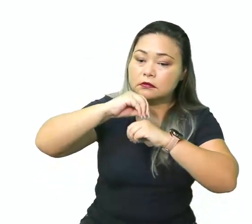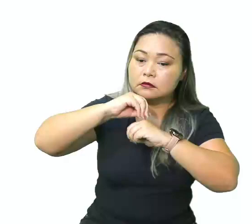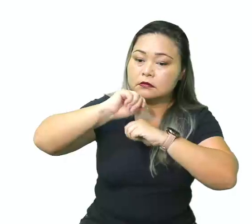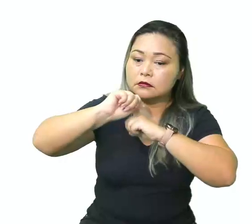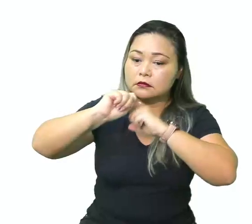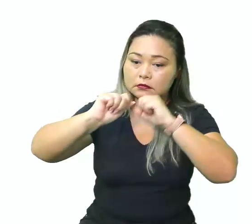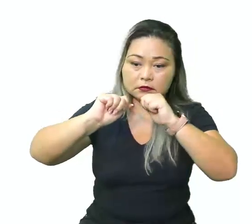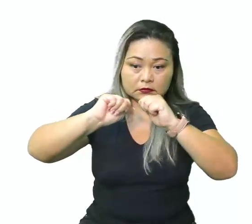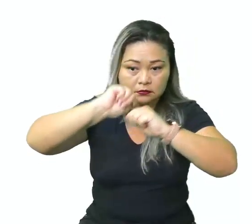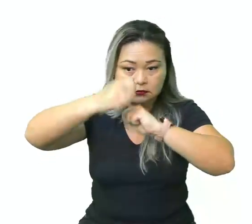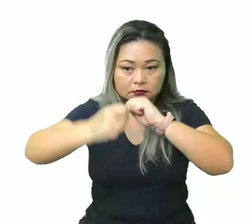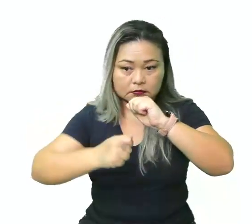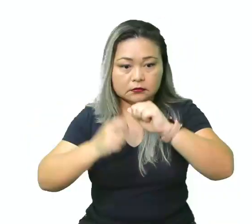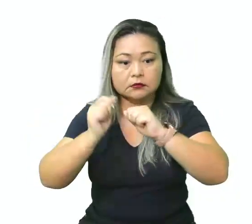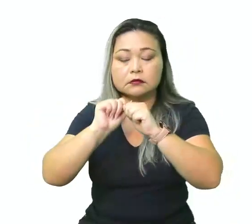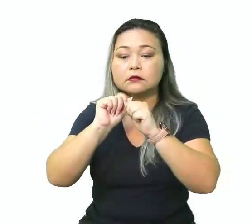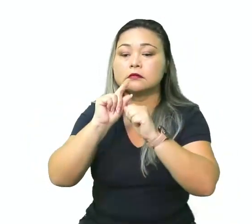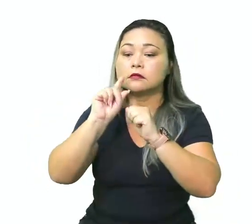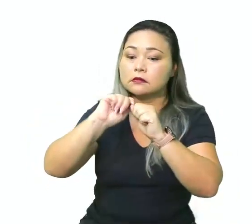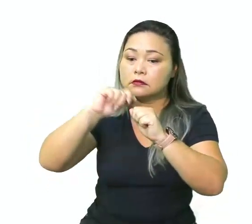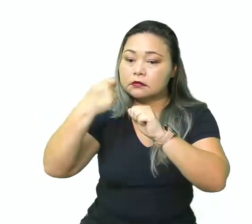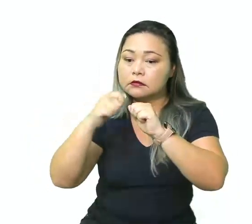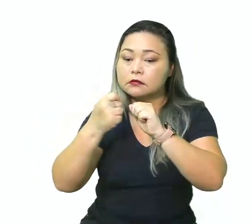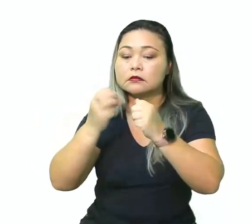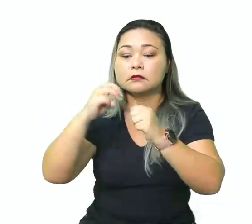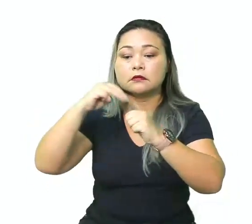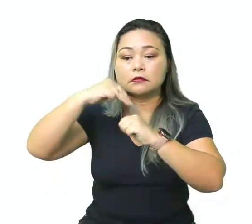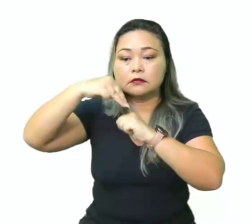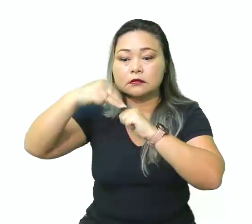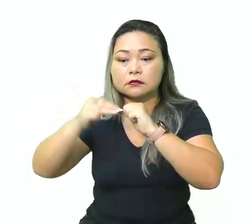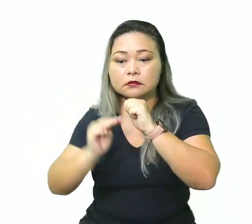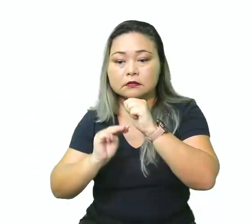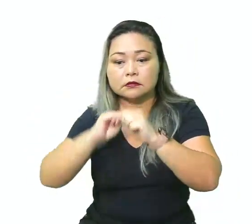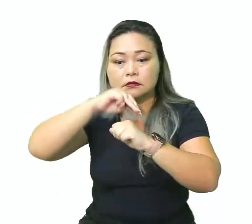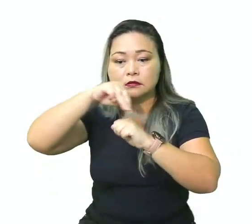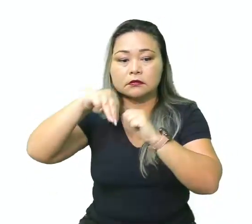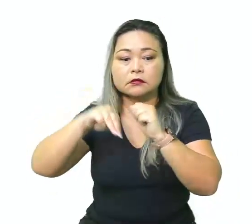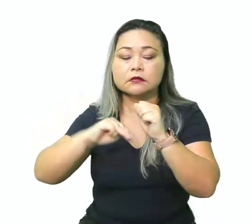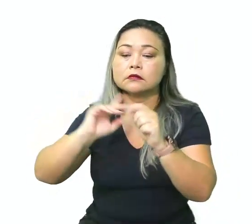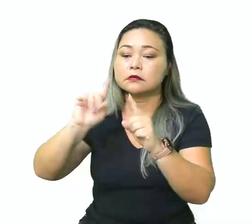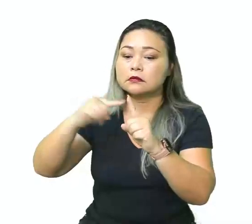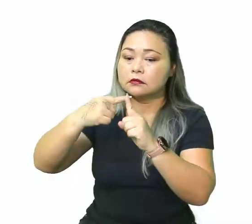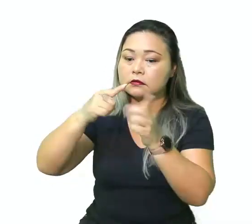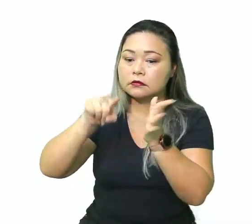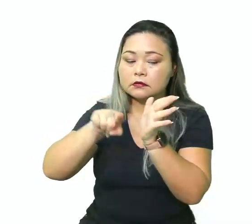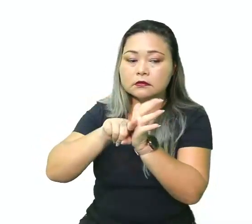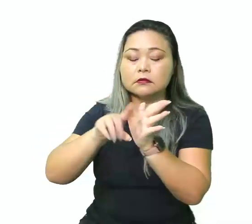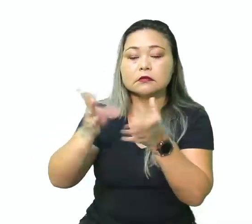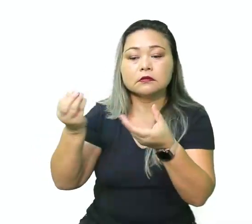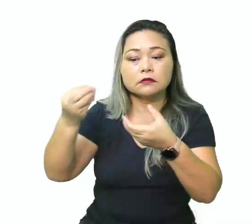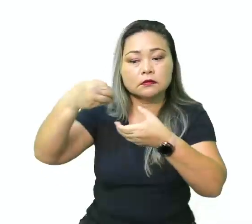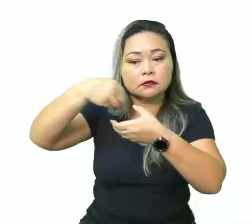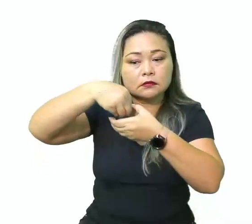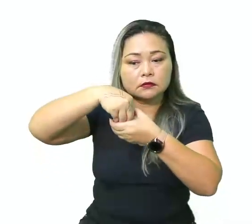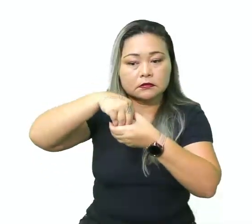agora a constituição das moléculas. Essas moléculas que vão estar